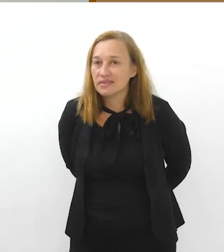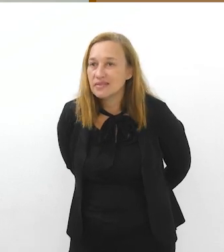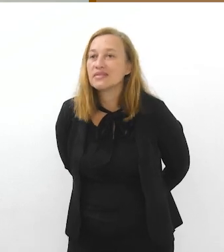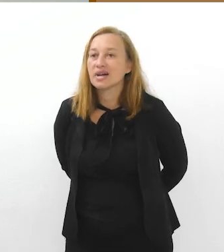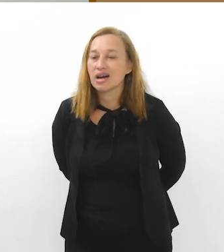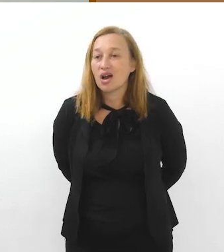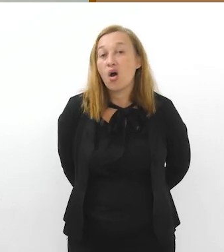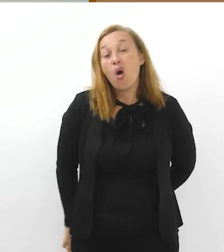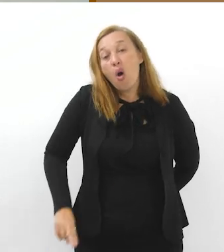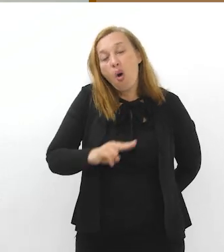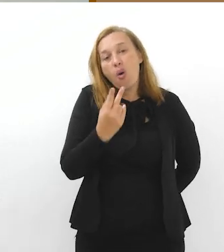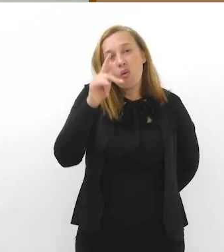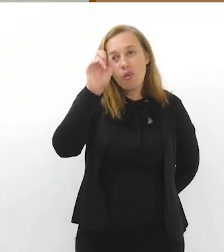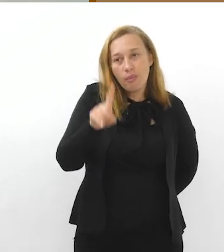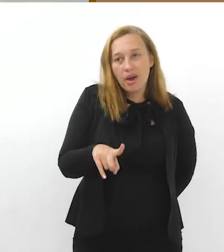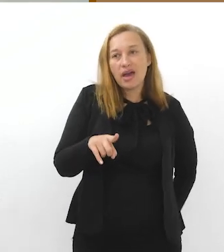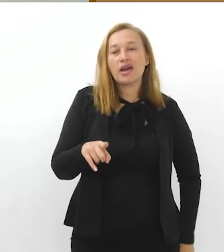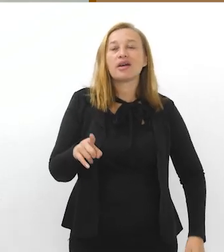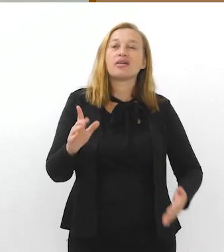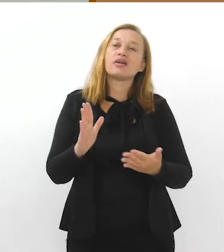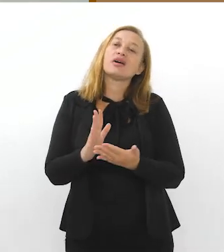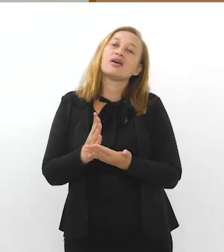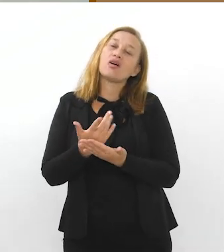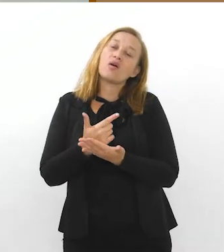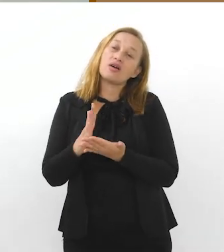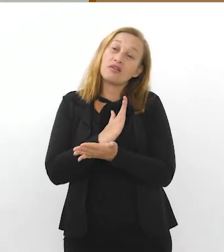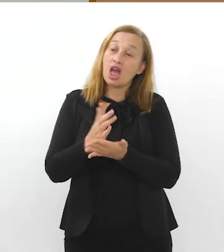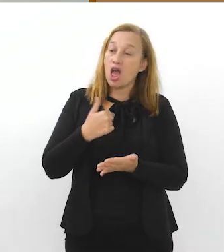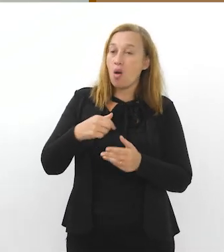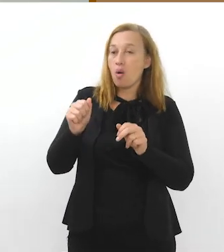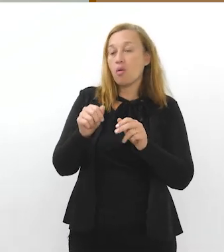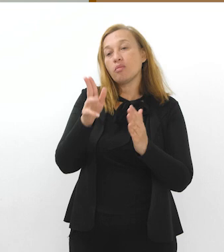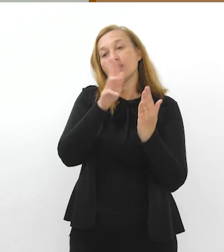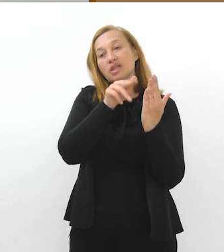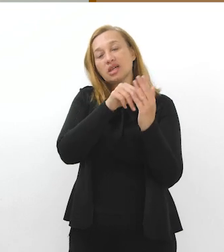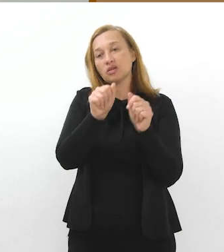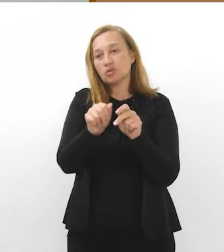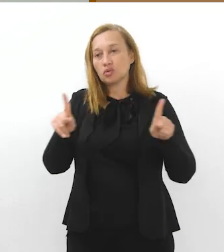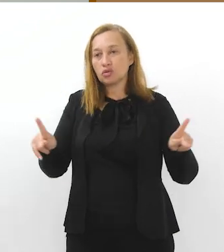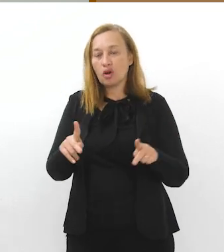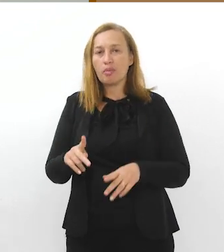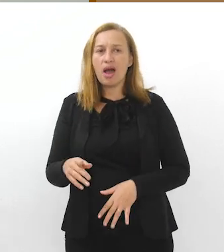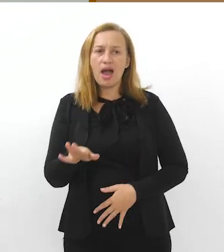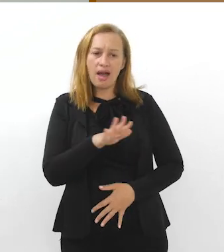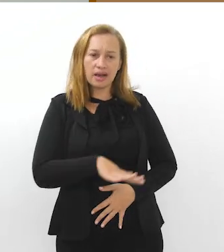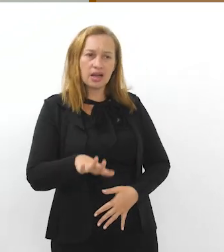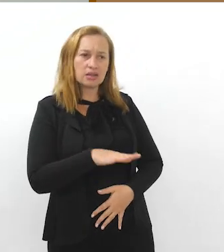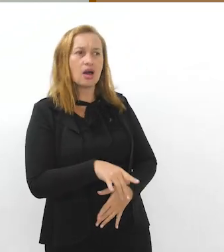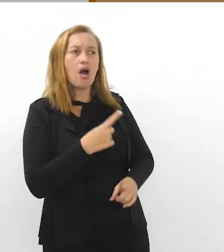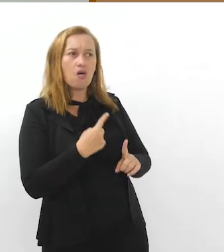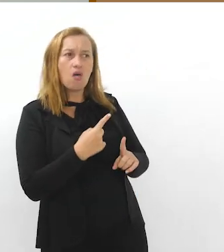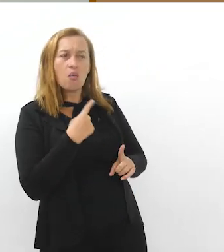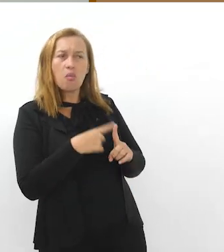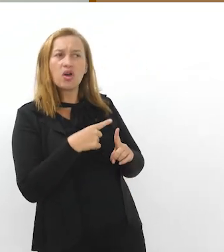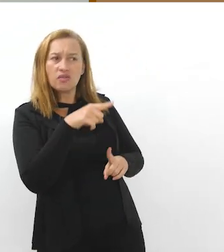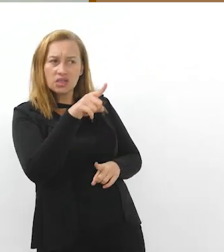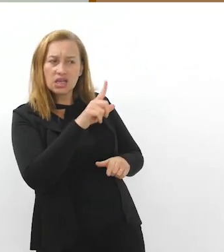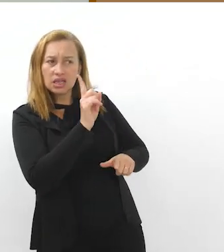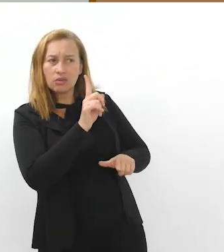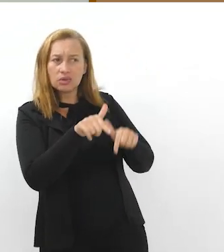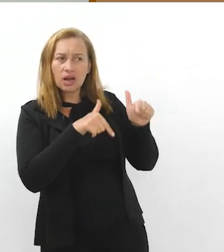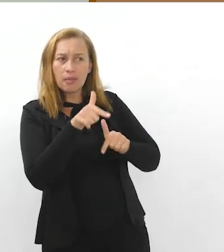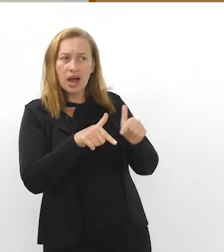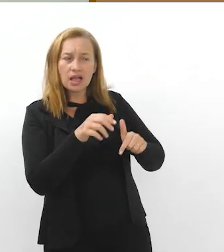também não deficientes. Elas põem as mãozinhas para trás e tentam pintar com a boca e o pé. Então, uma vez eu pintando no shopping, a criança virou para mim e